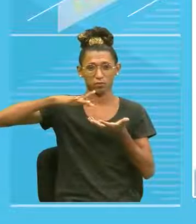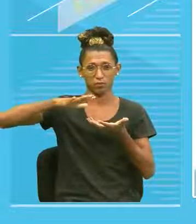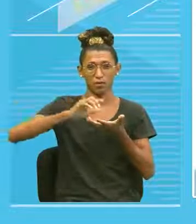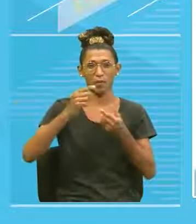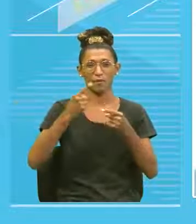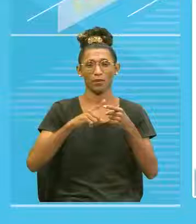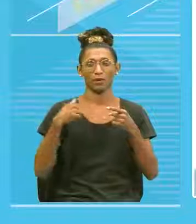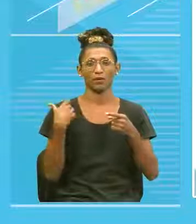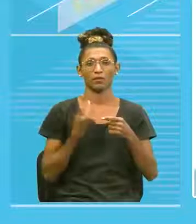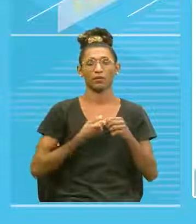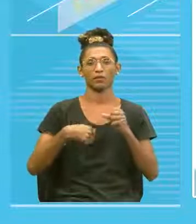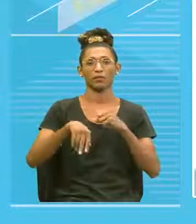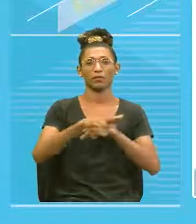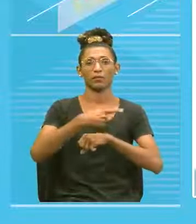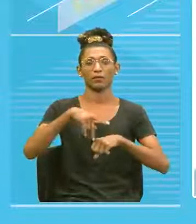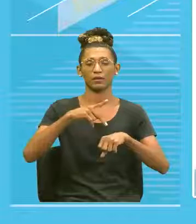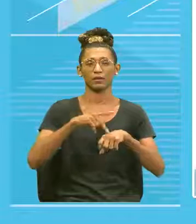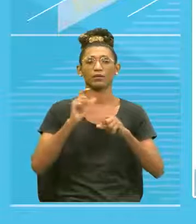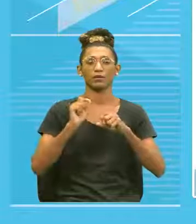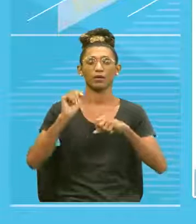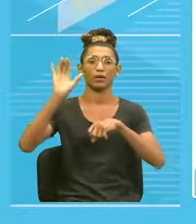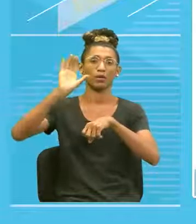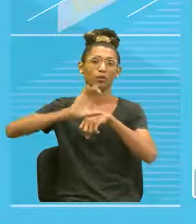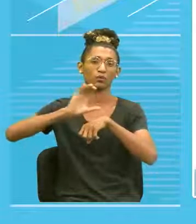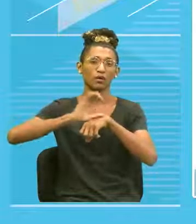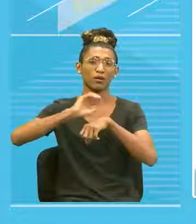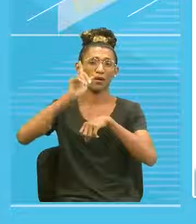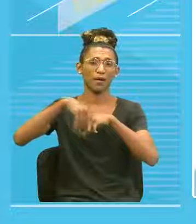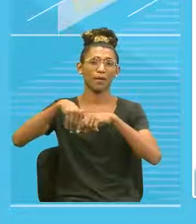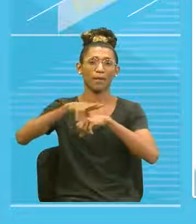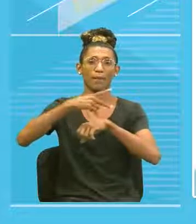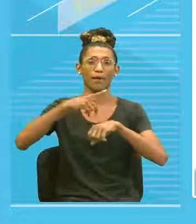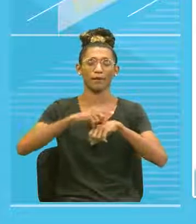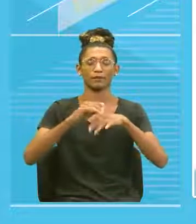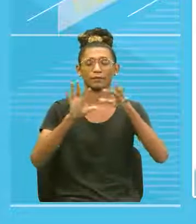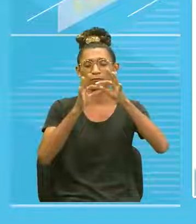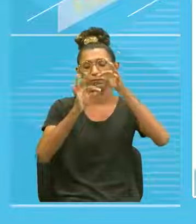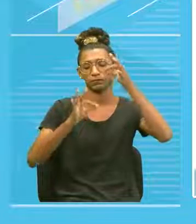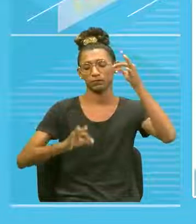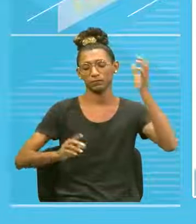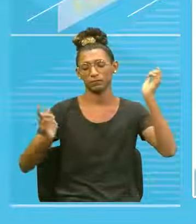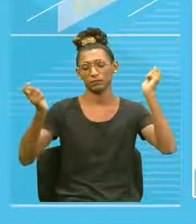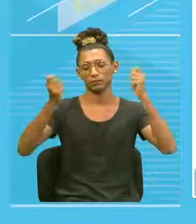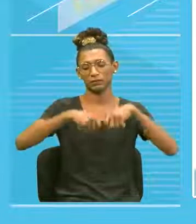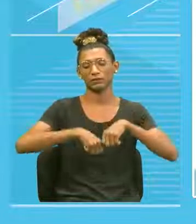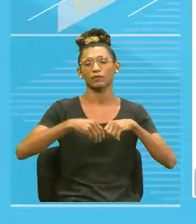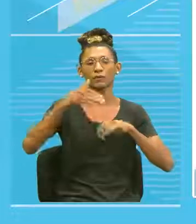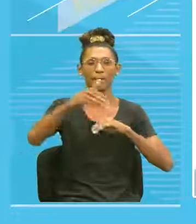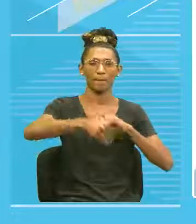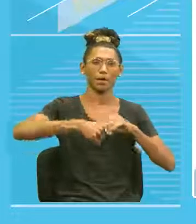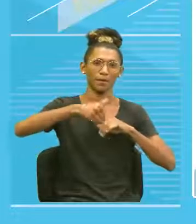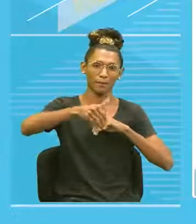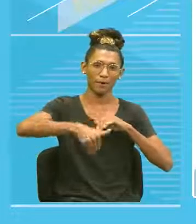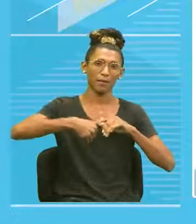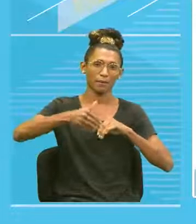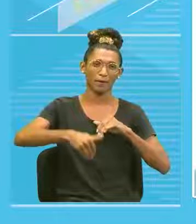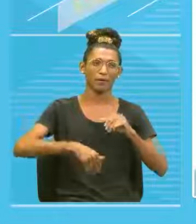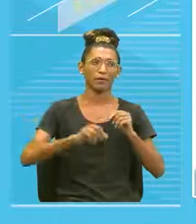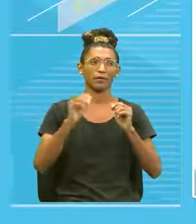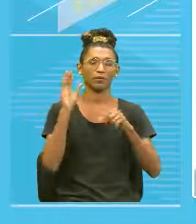Continental um país gigante que dá para plantar muito a criar